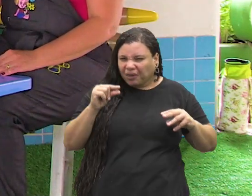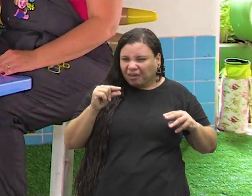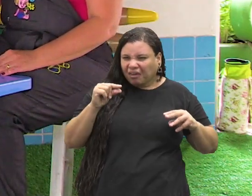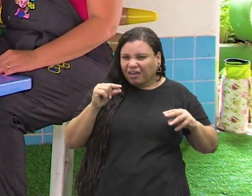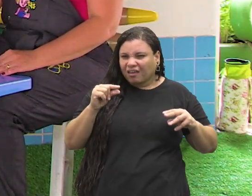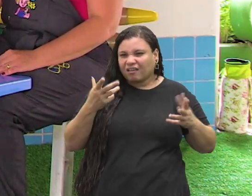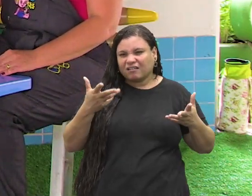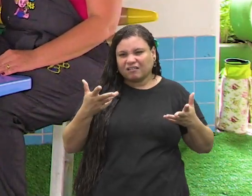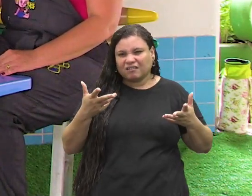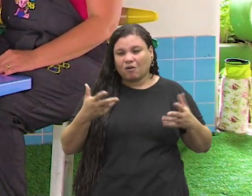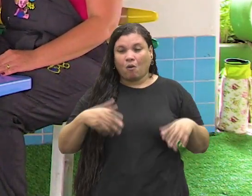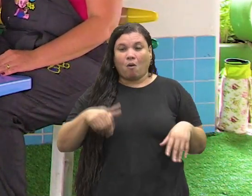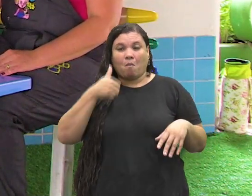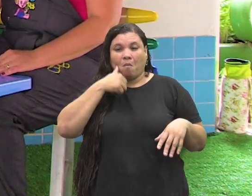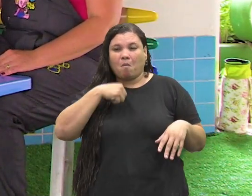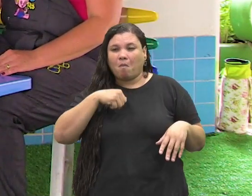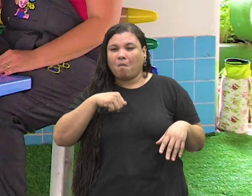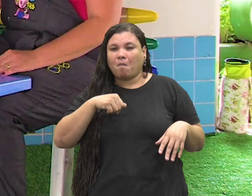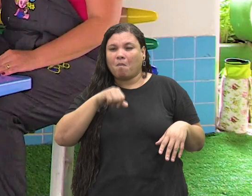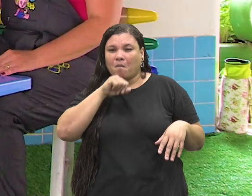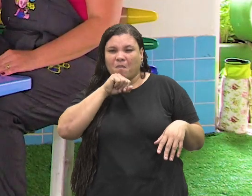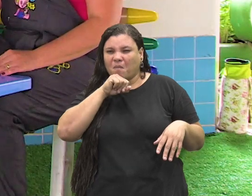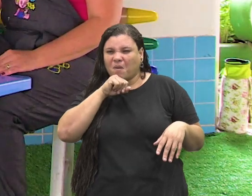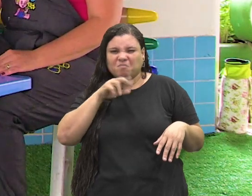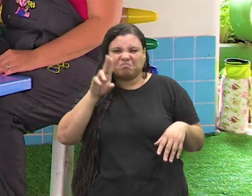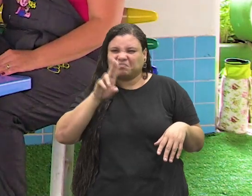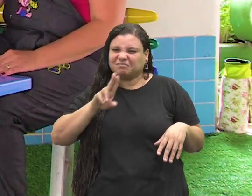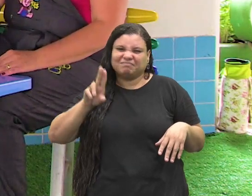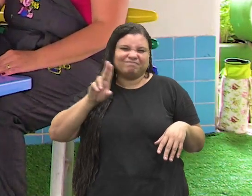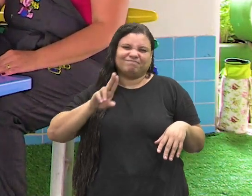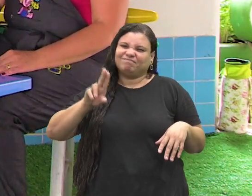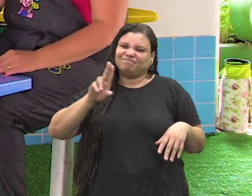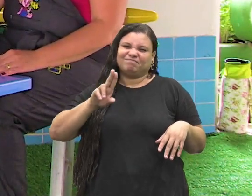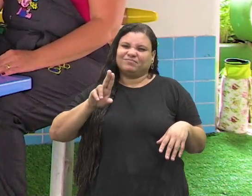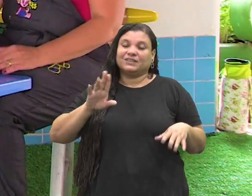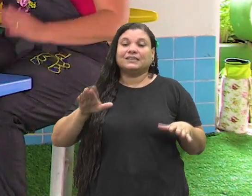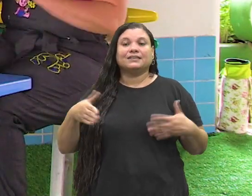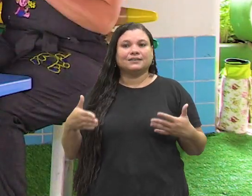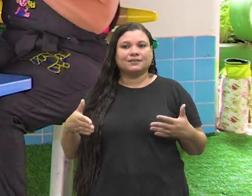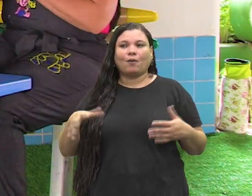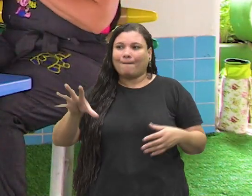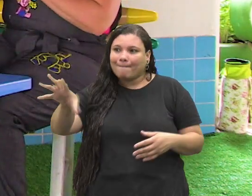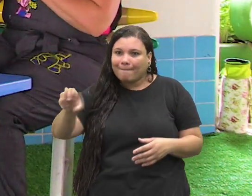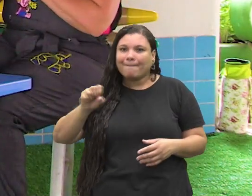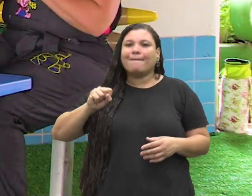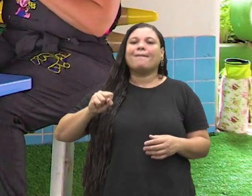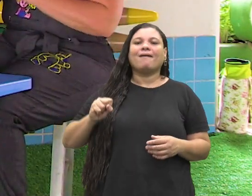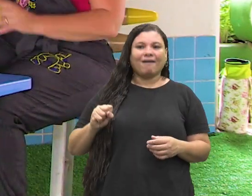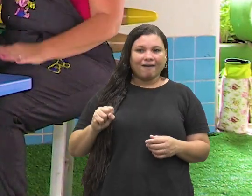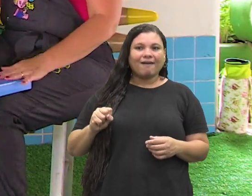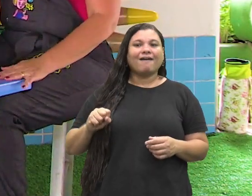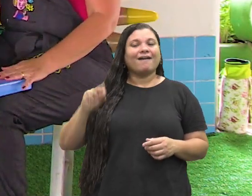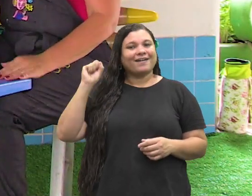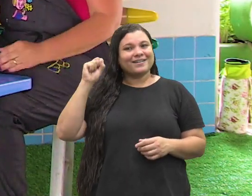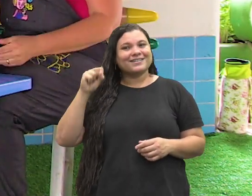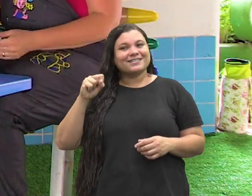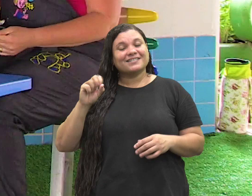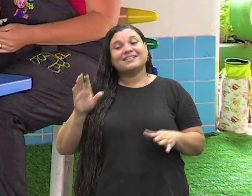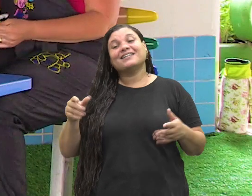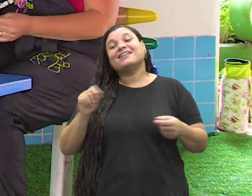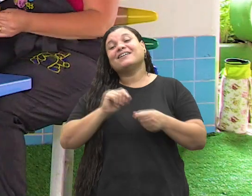mamãe deixa? Sei. Então, a gente vai brincar, sabe de quê? Ah. Pintar as unhas. Olha que legal.